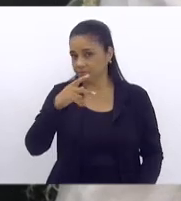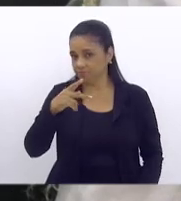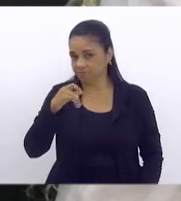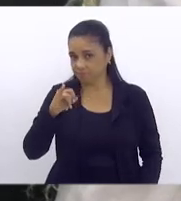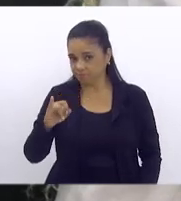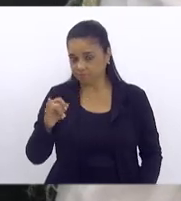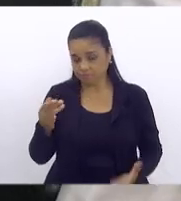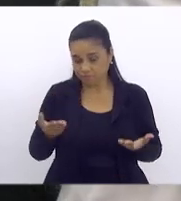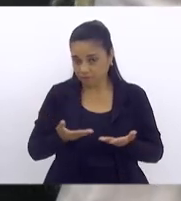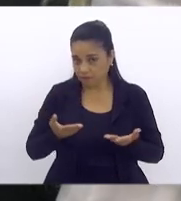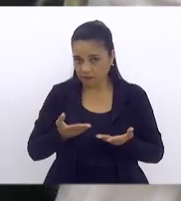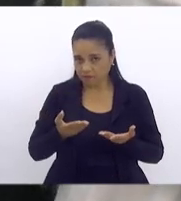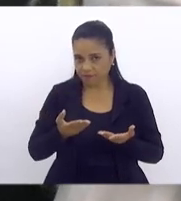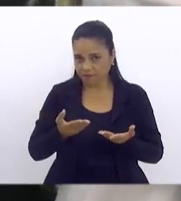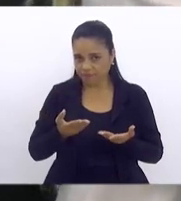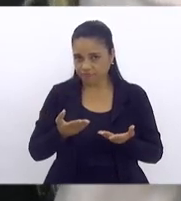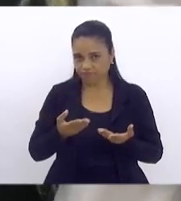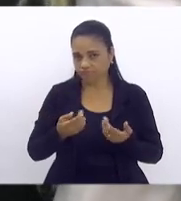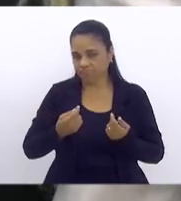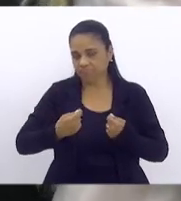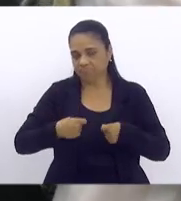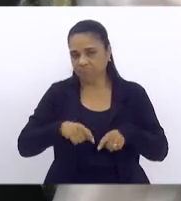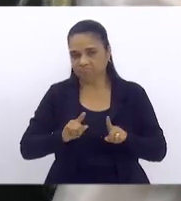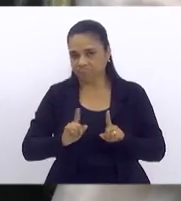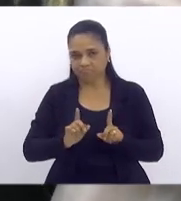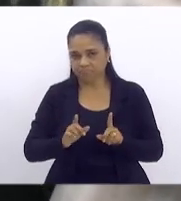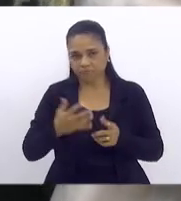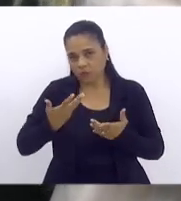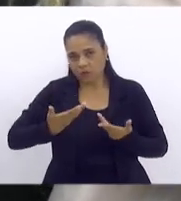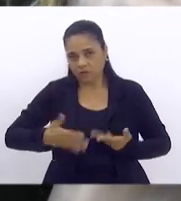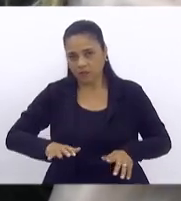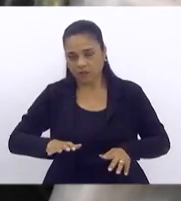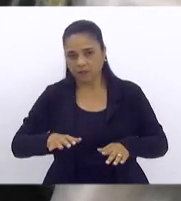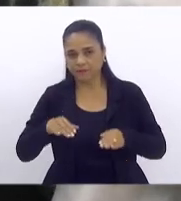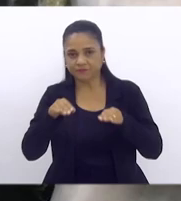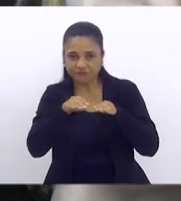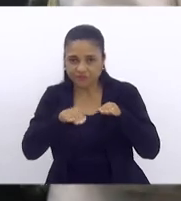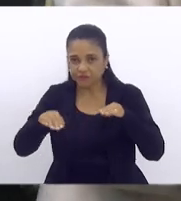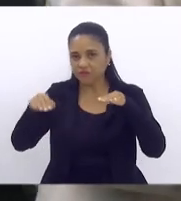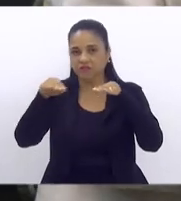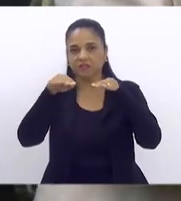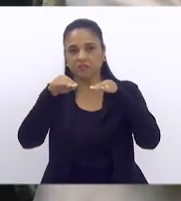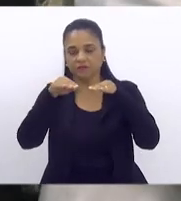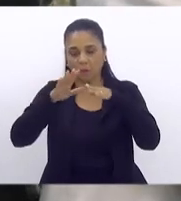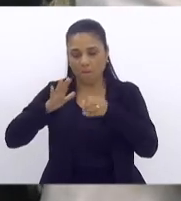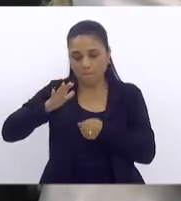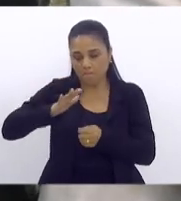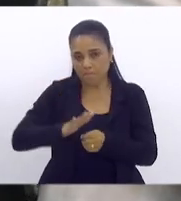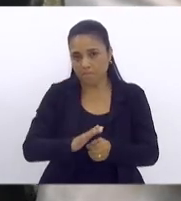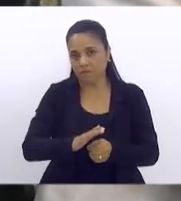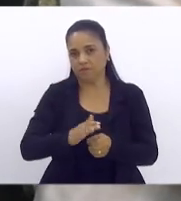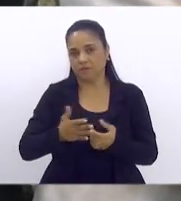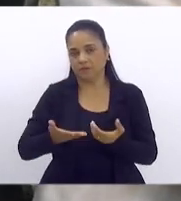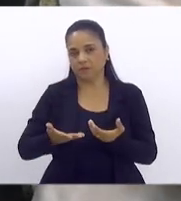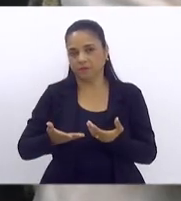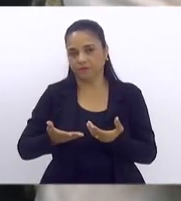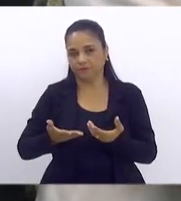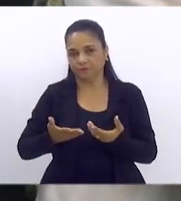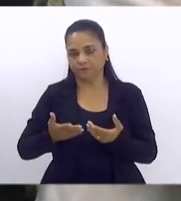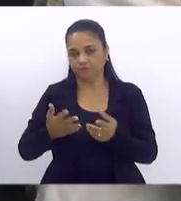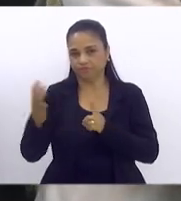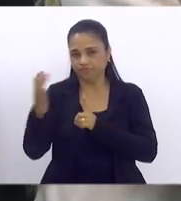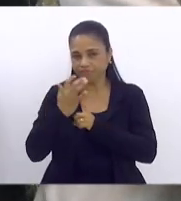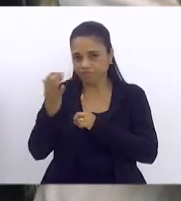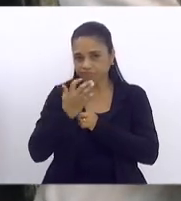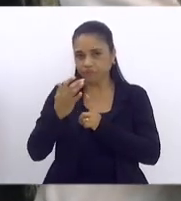forma alguma, colocar algum nível de pressão sobre os convidados. Aqui é uma CPI